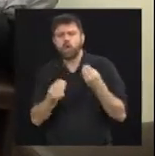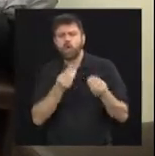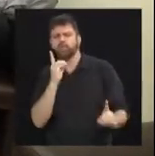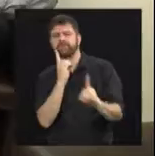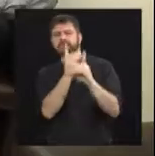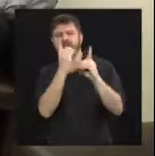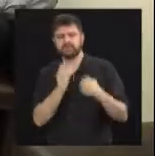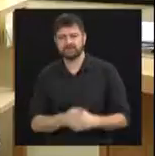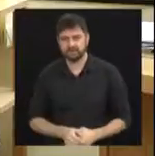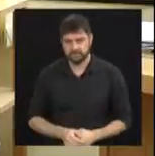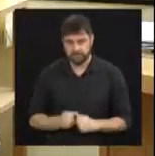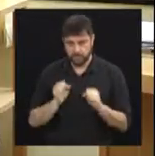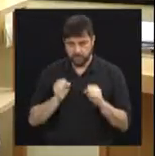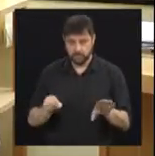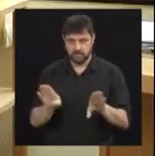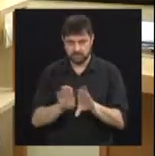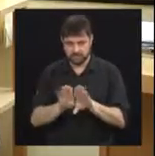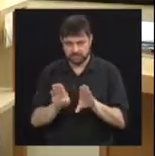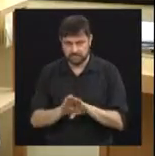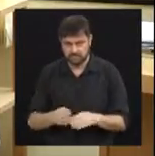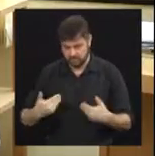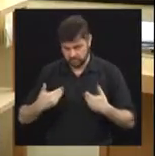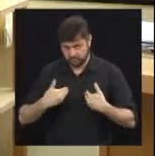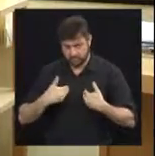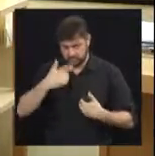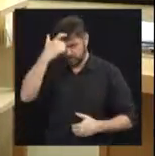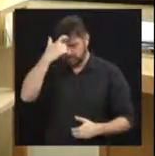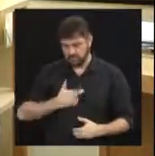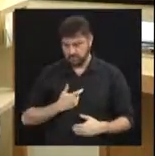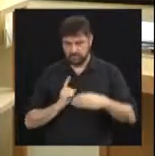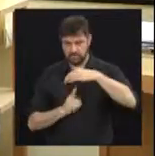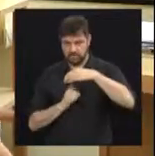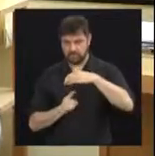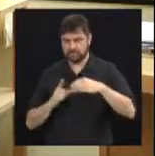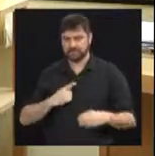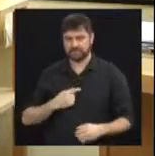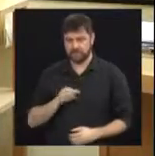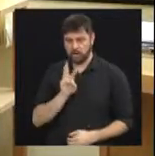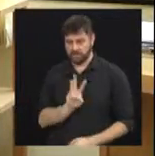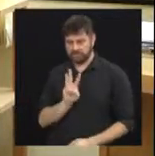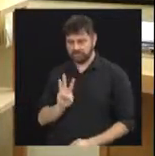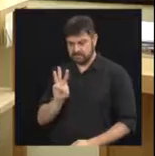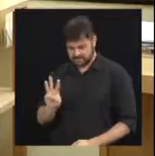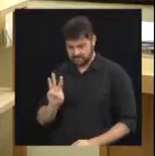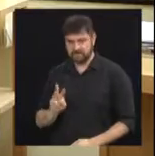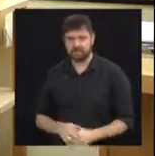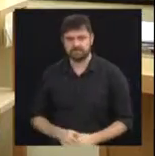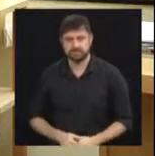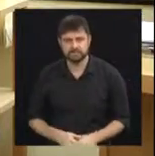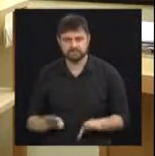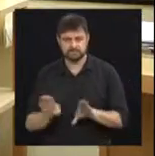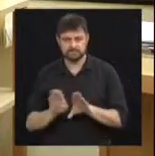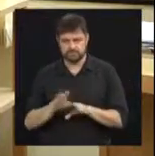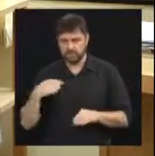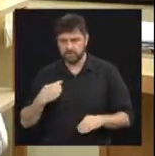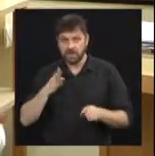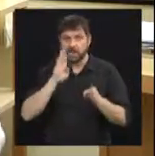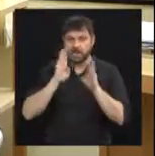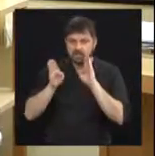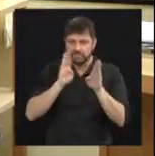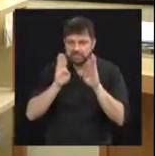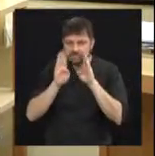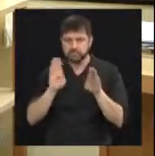buscar a senhora? Pode entrar em contato comigo e com a nossa clínica através do site da clínica e através